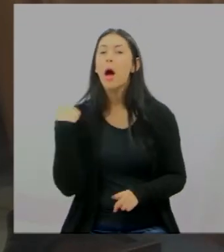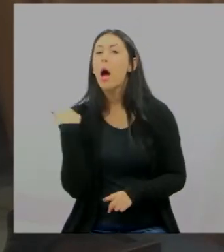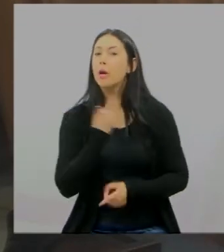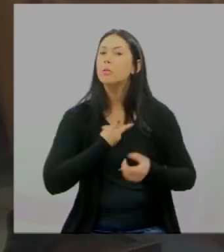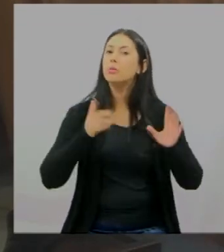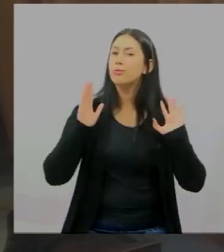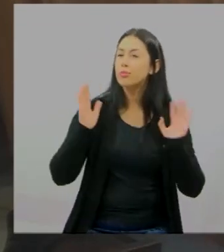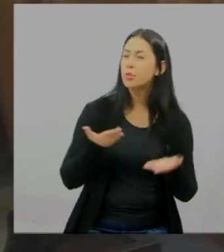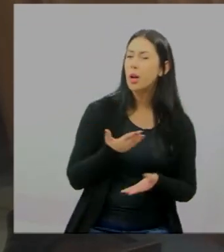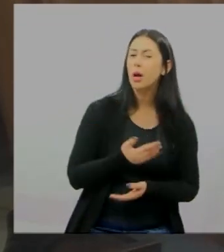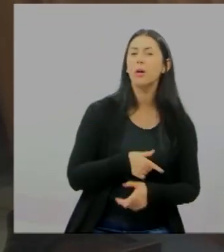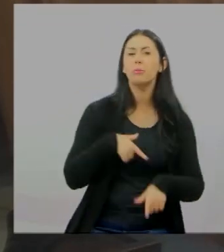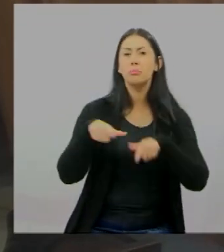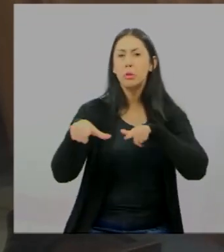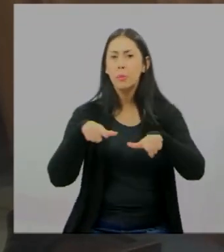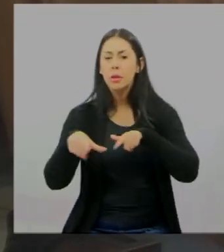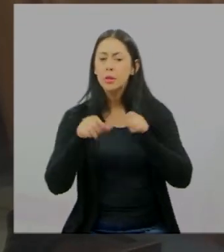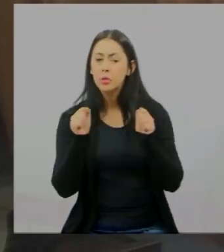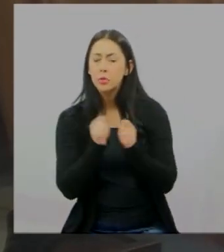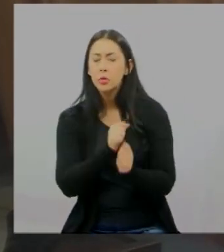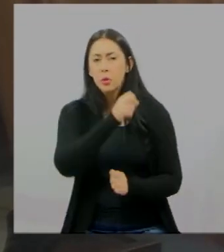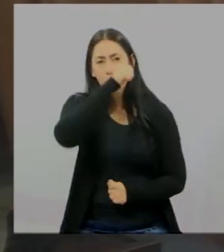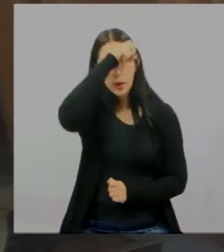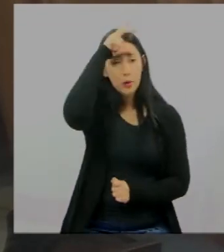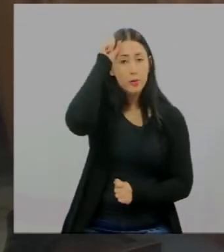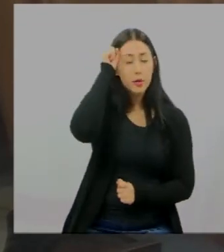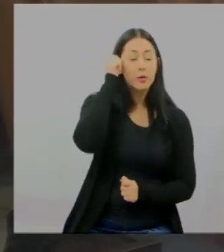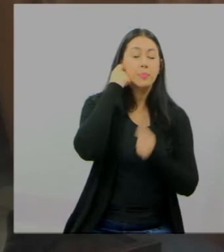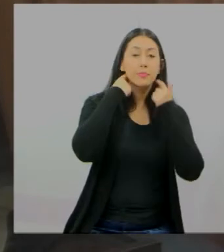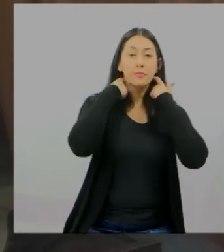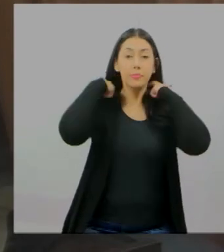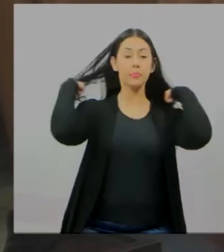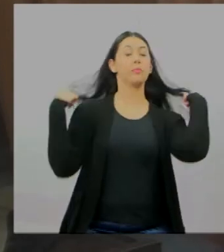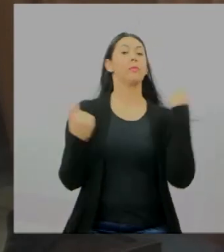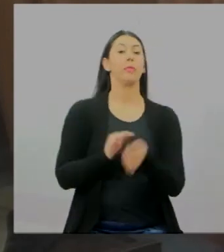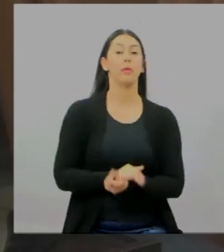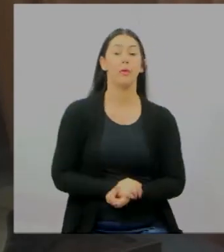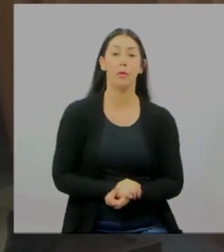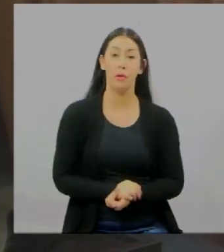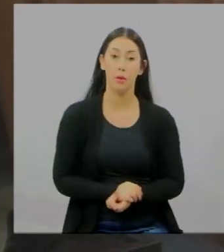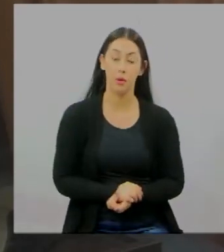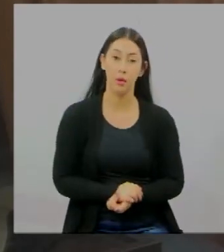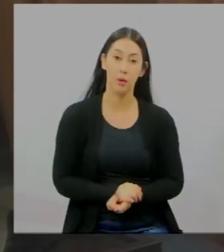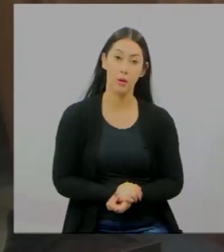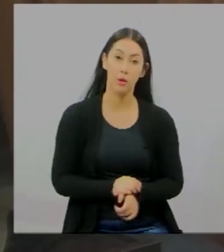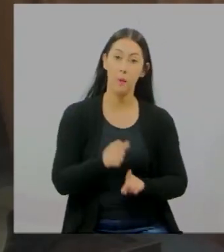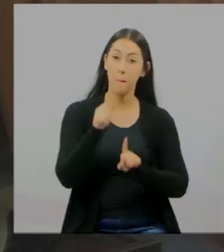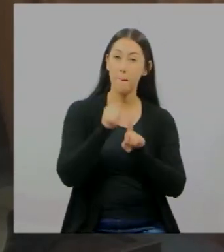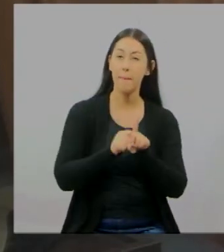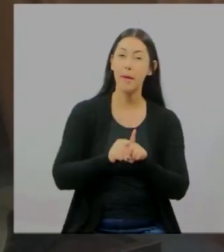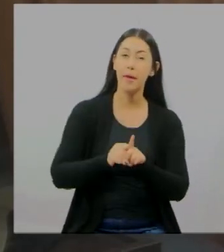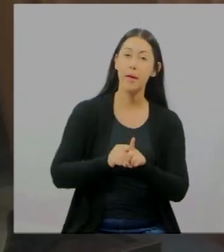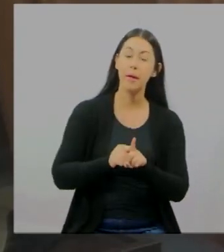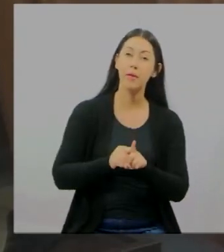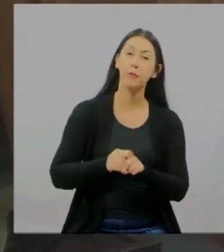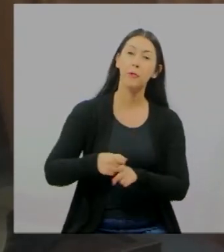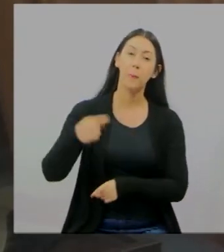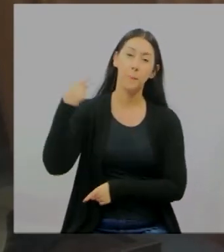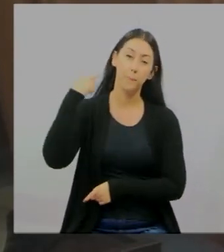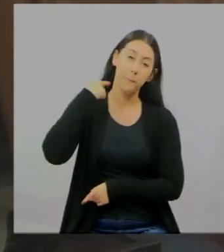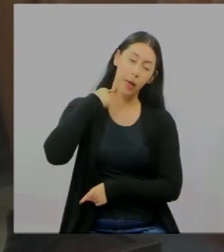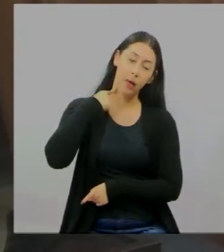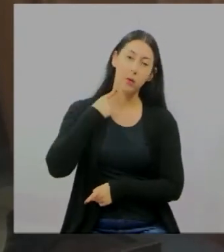várias atividades econômicas junto ao prefeito. Em maio, 6 de maio de 2020, eu fiz o pedido de informação que